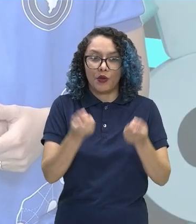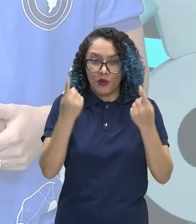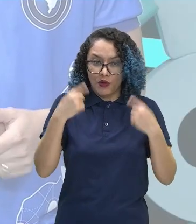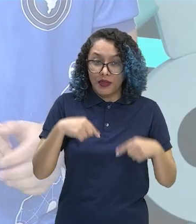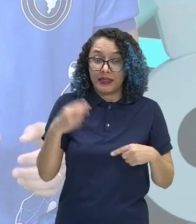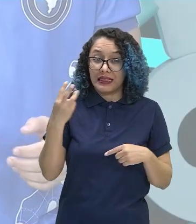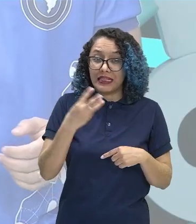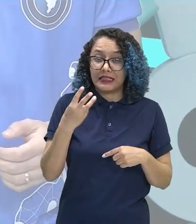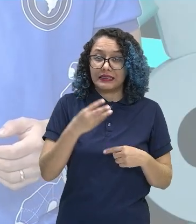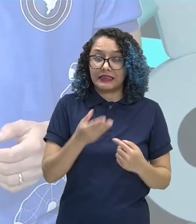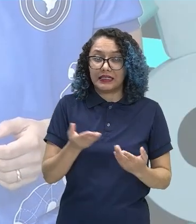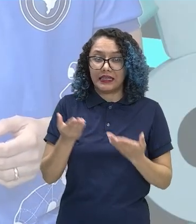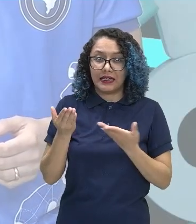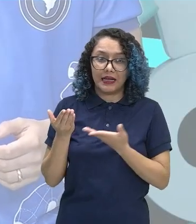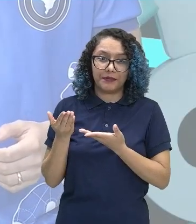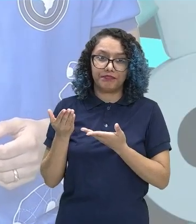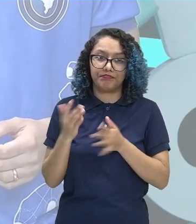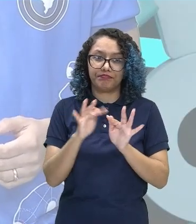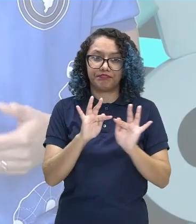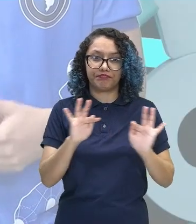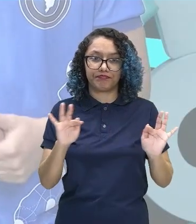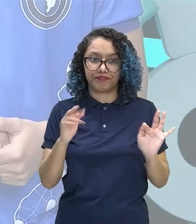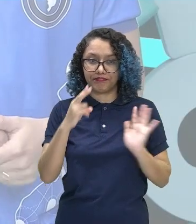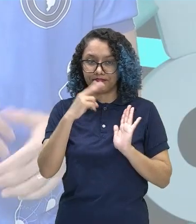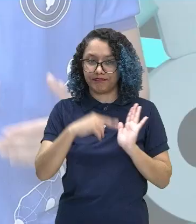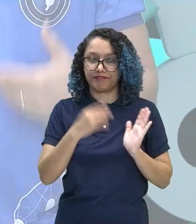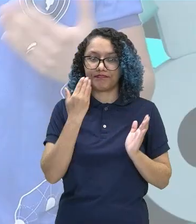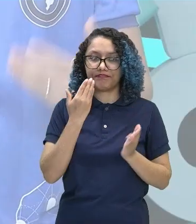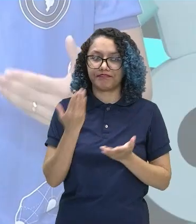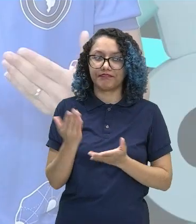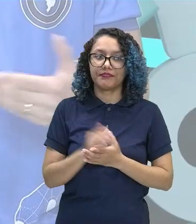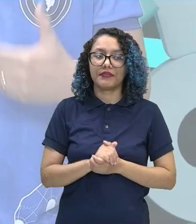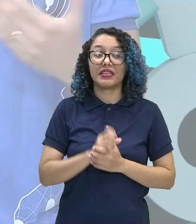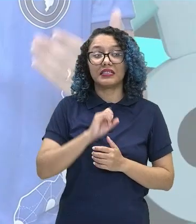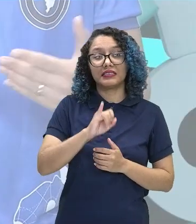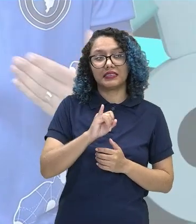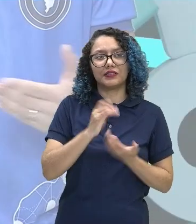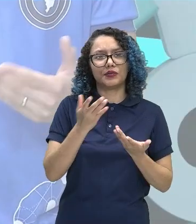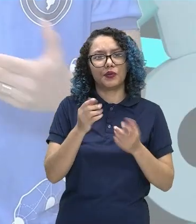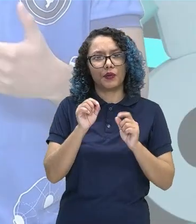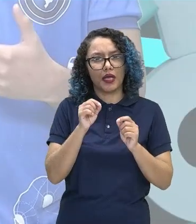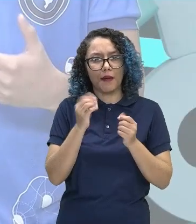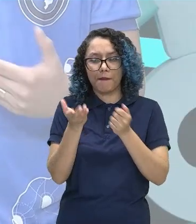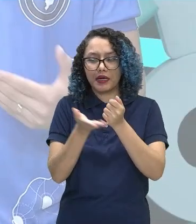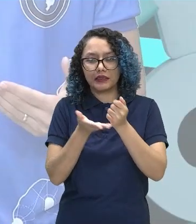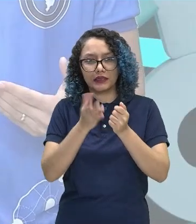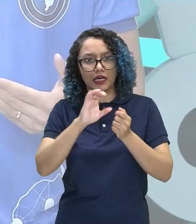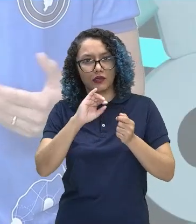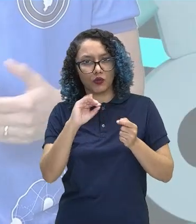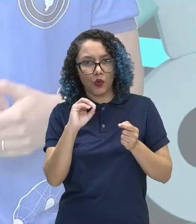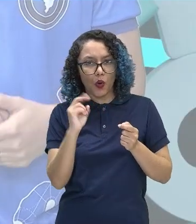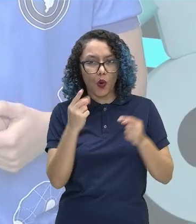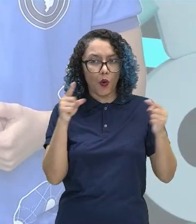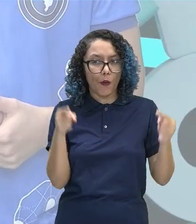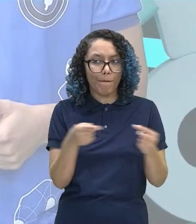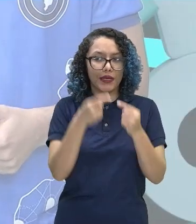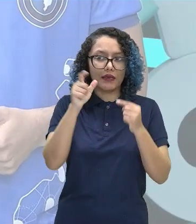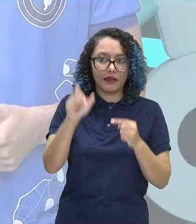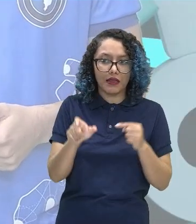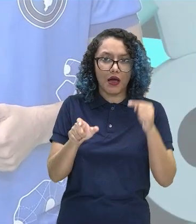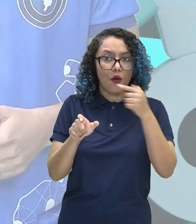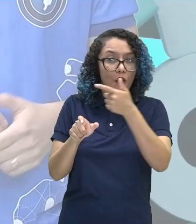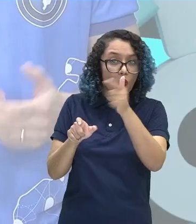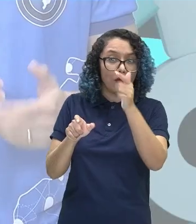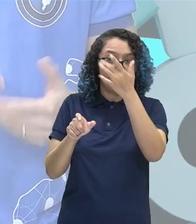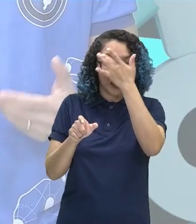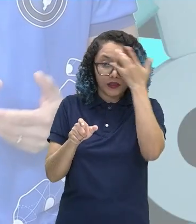e eu coloquei, ó, according to ciclano, né? Se eu quiser dizer de acordo com outra pessoa, né? Então eu vou